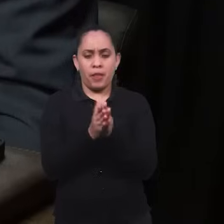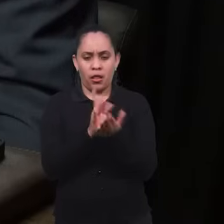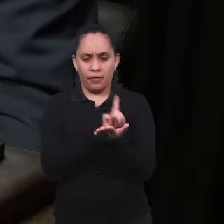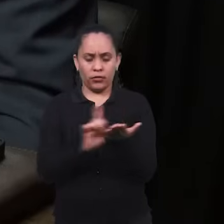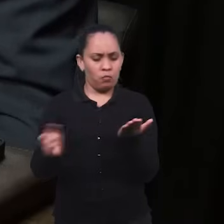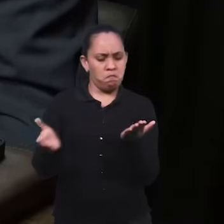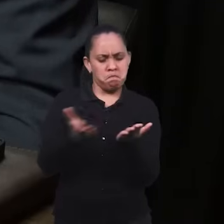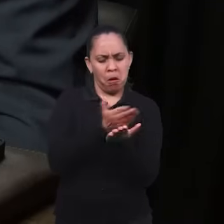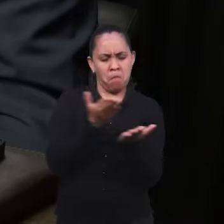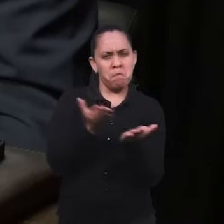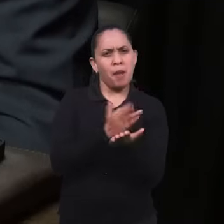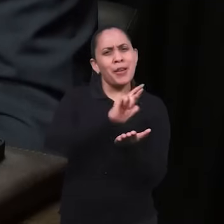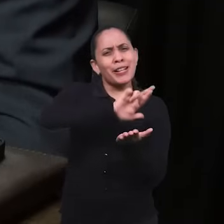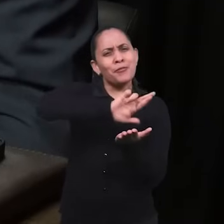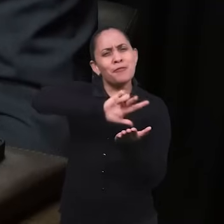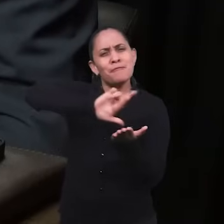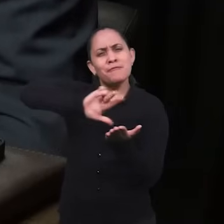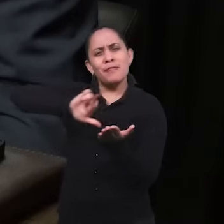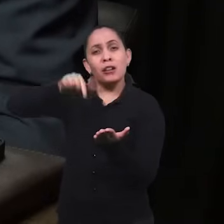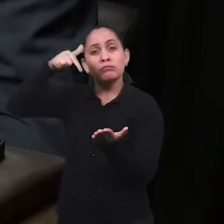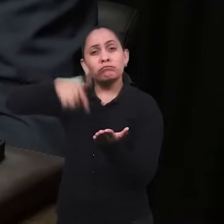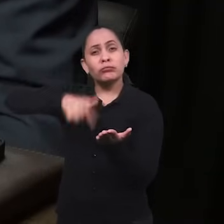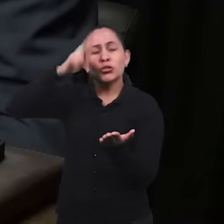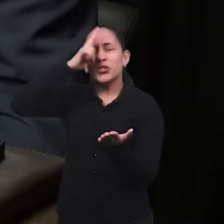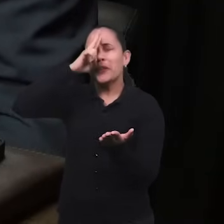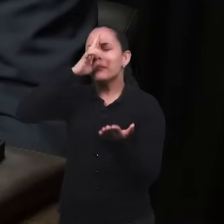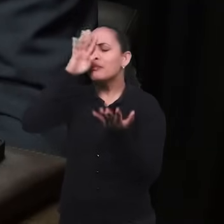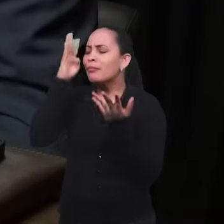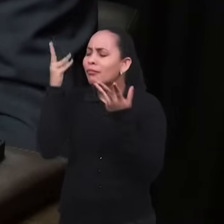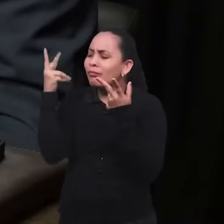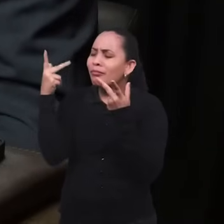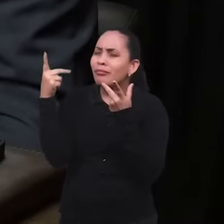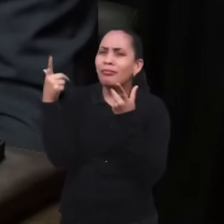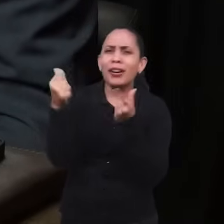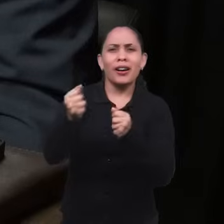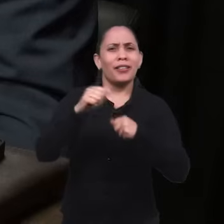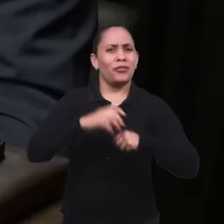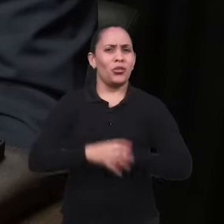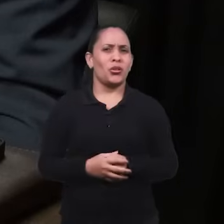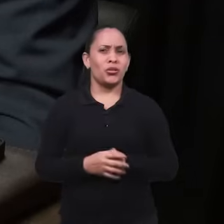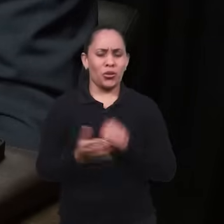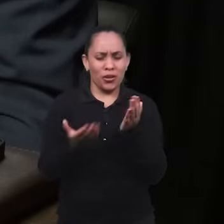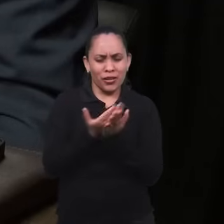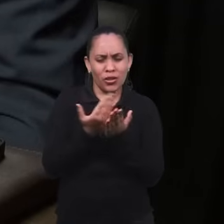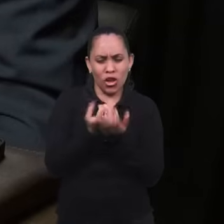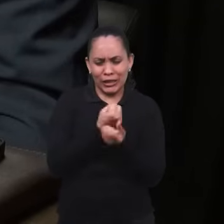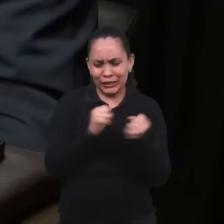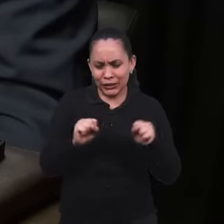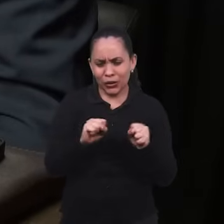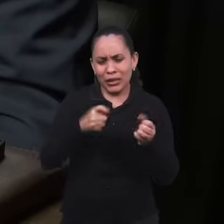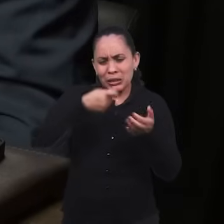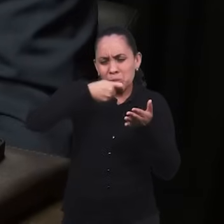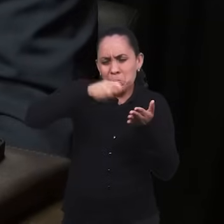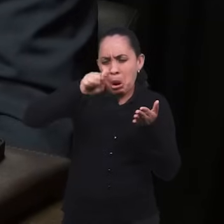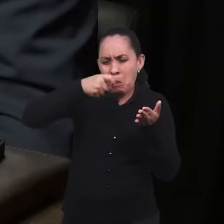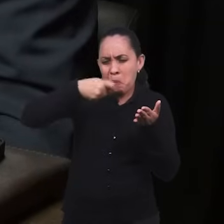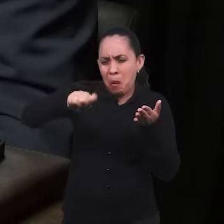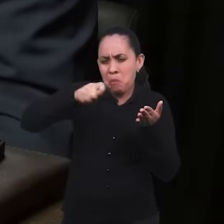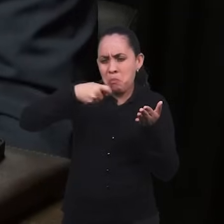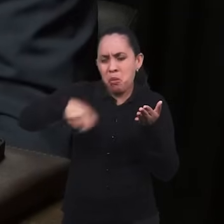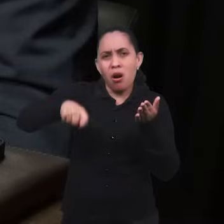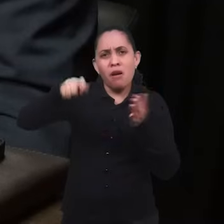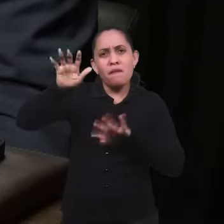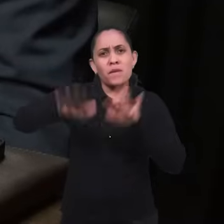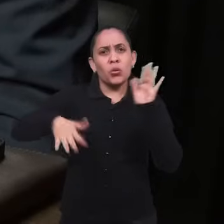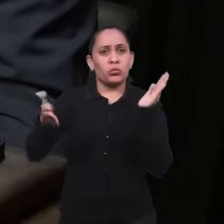de livros aqui, né, tem histórias maravilhosas. Dá para escrever, só nessa história de Sansão, dá para